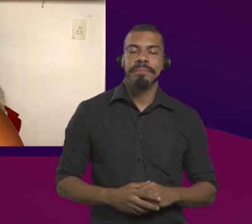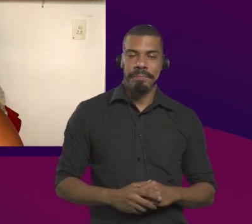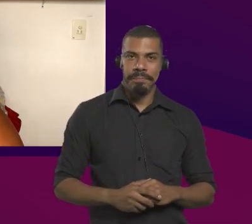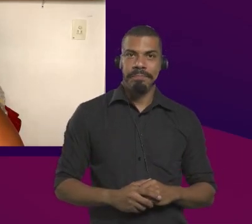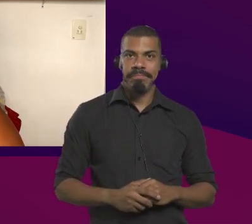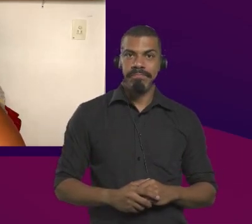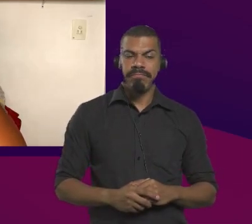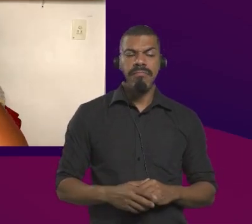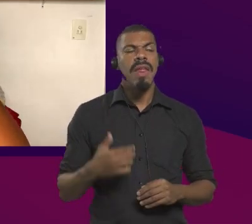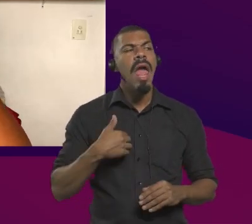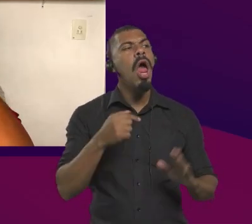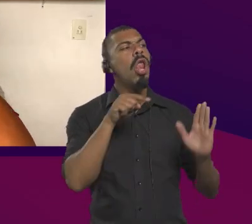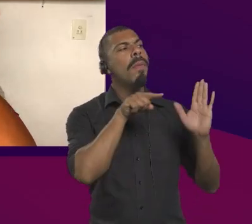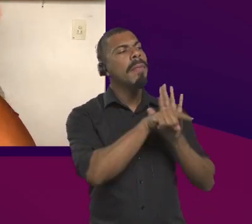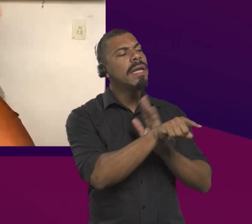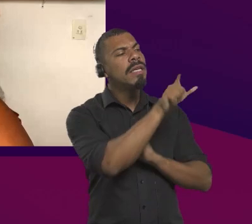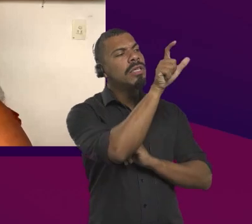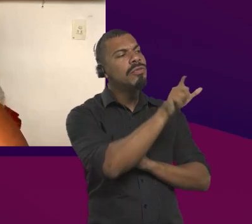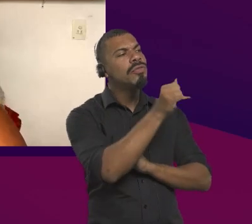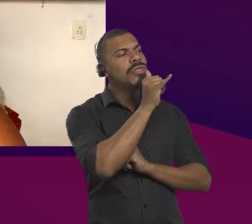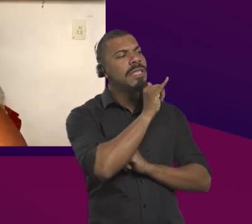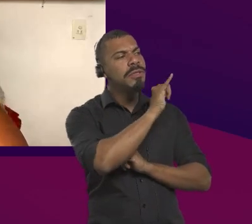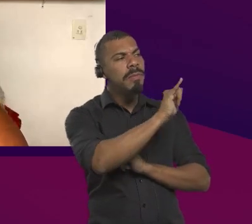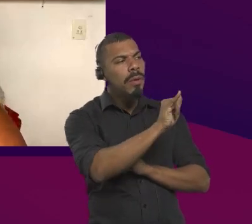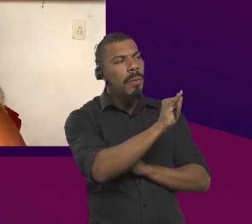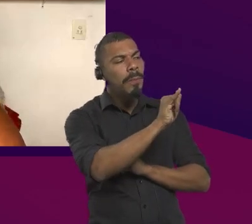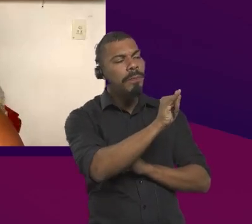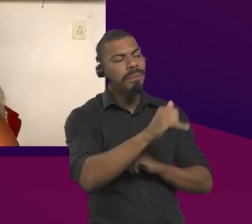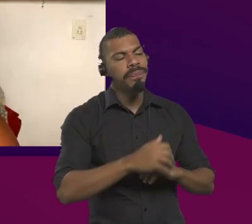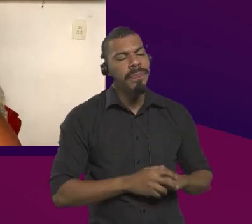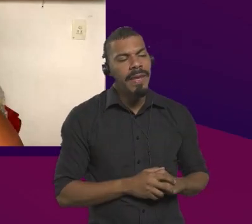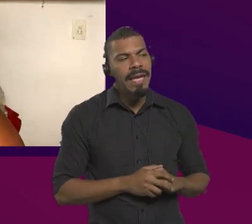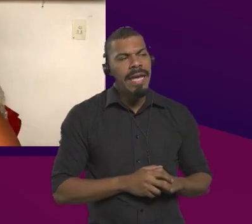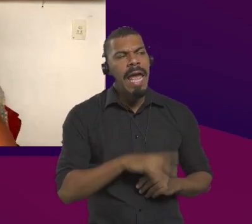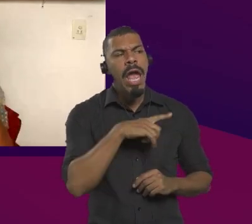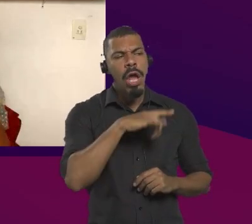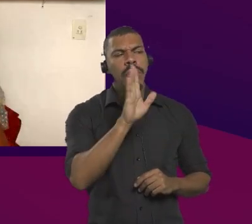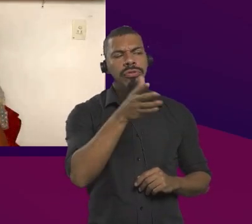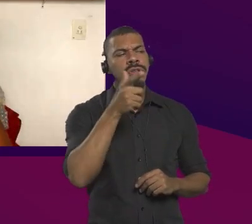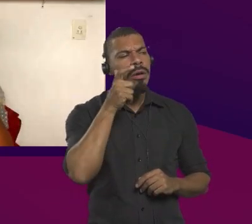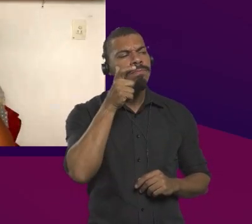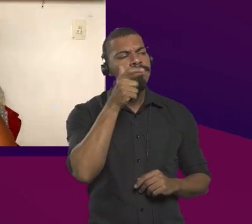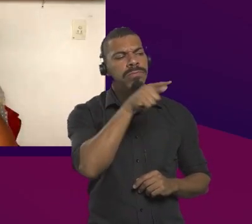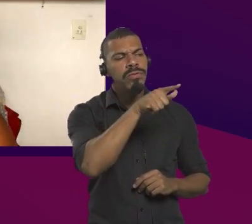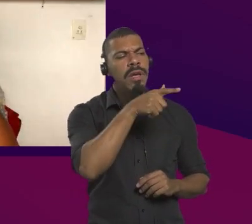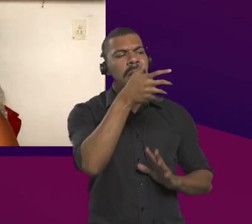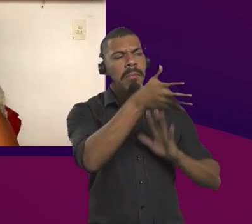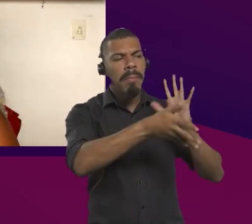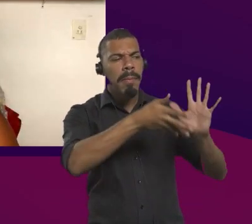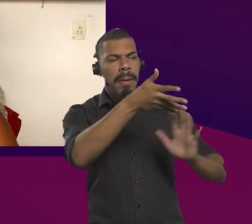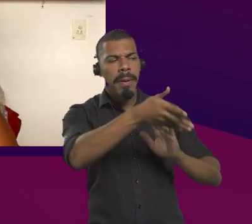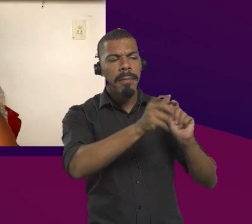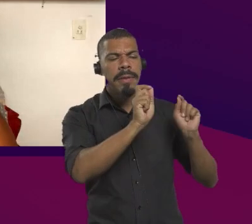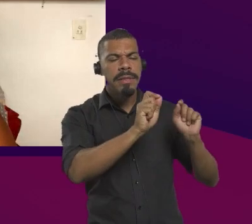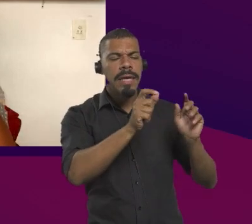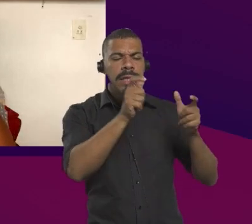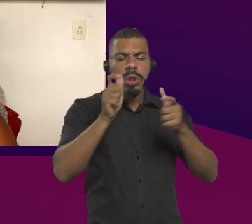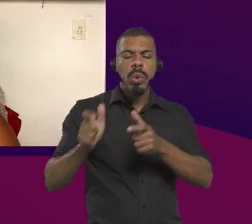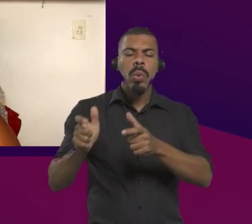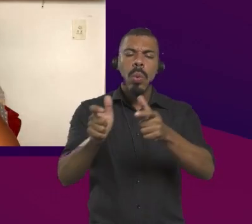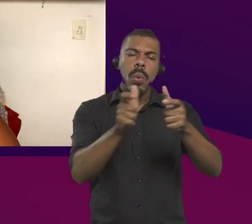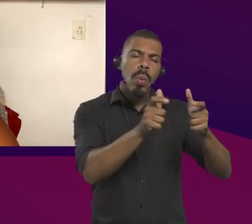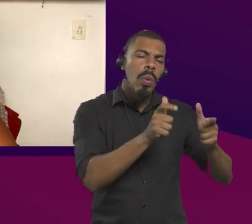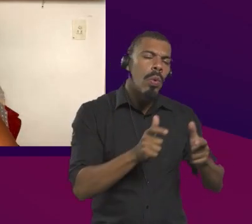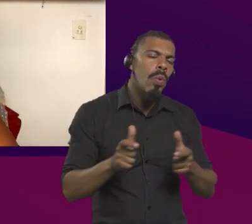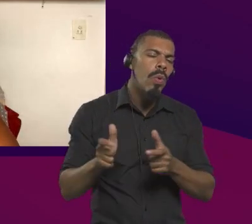Sim. E, Marcela, uma coisa que você falou que é muito boa e que eu já vi você falando também, e que se a gente for parar para pensar em todos os 5 anos aí de